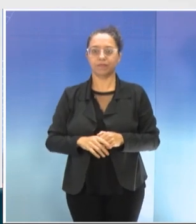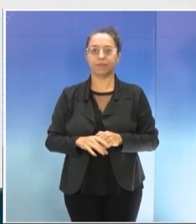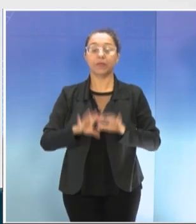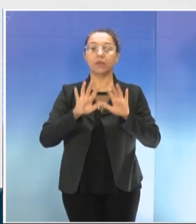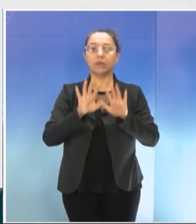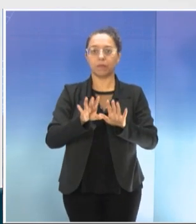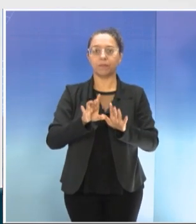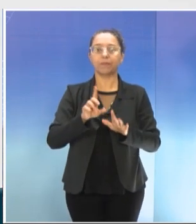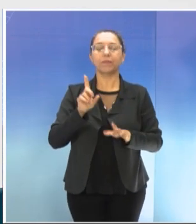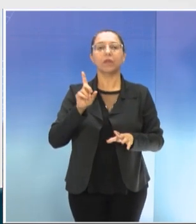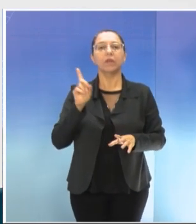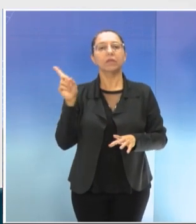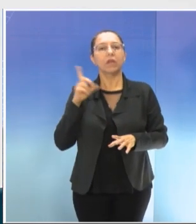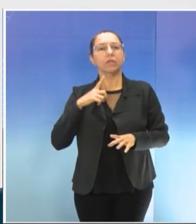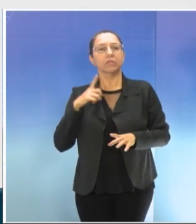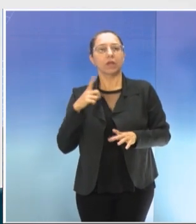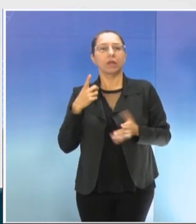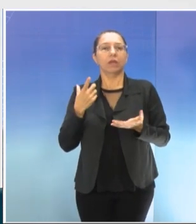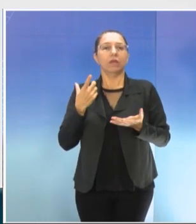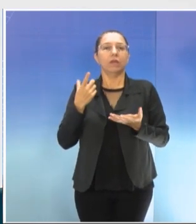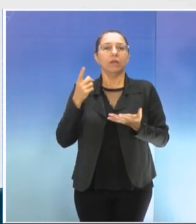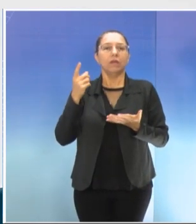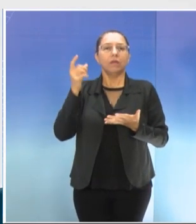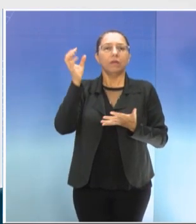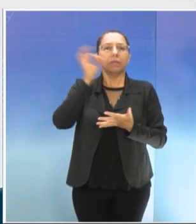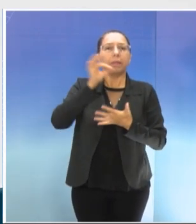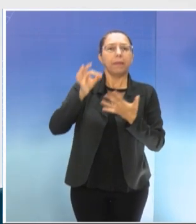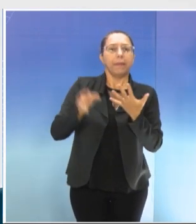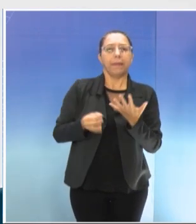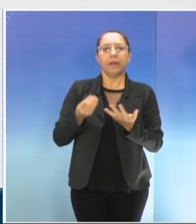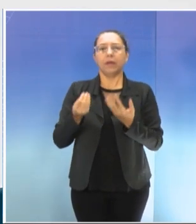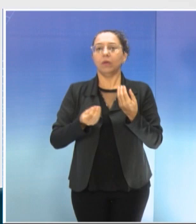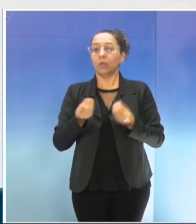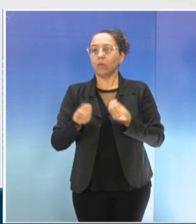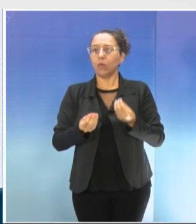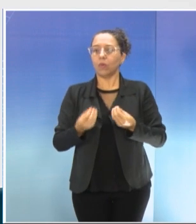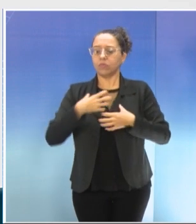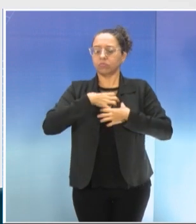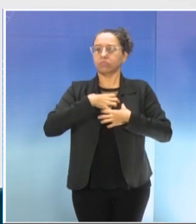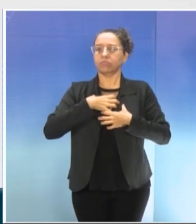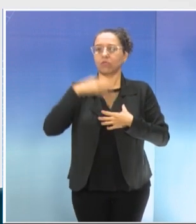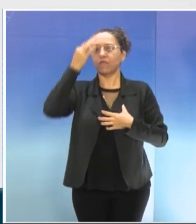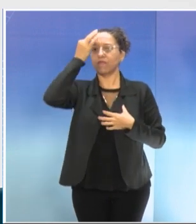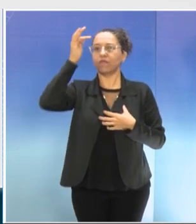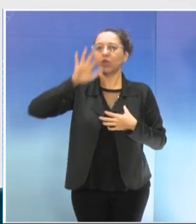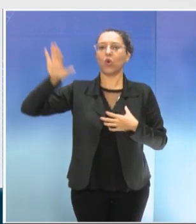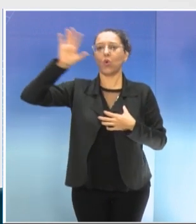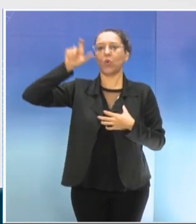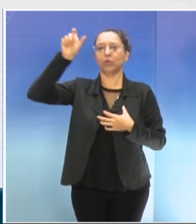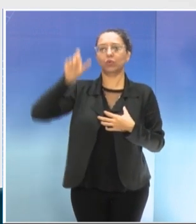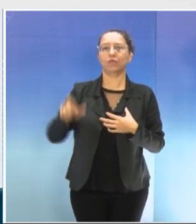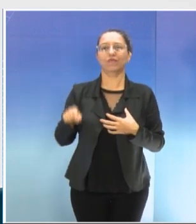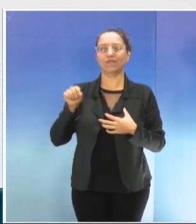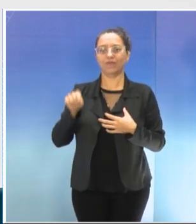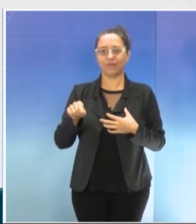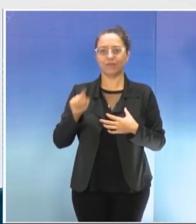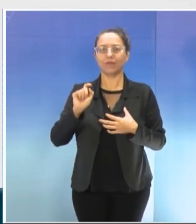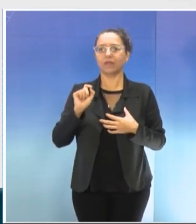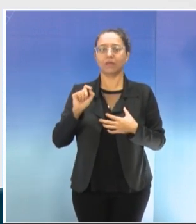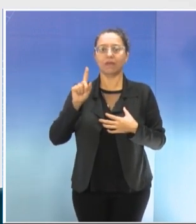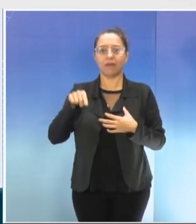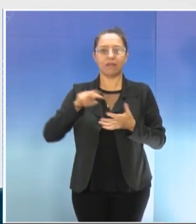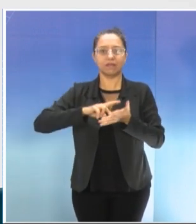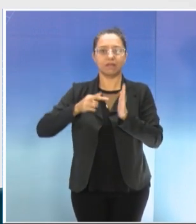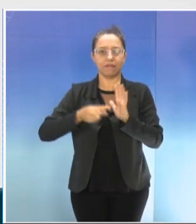dos elementos da atividade do filósofo, foi o que eu falei para vocês. E o que caracteriza